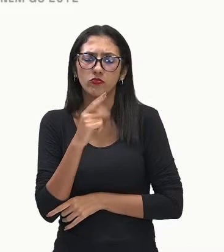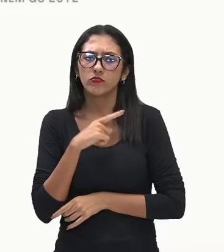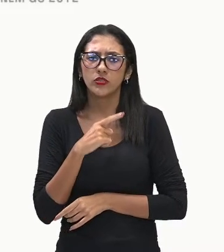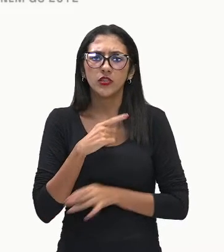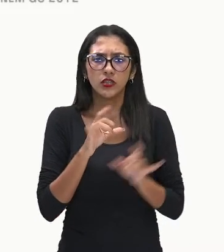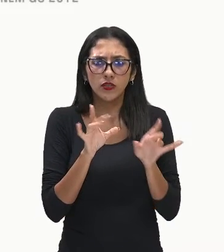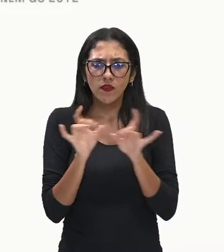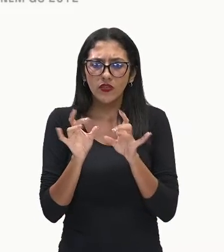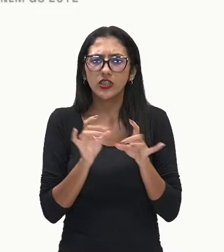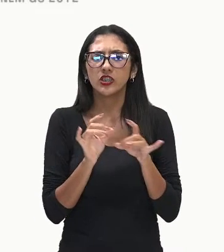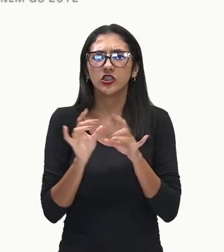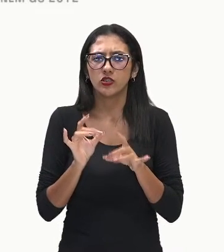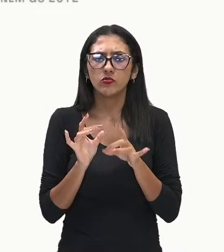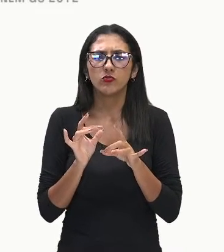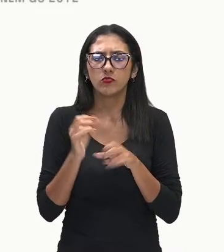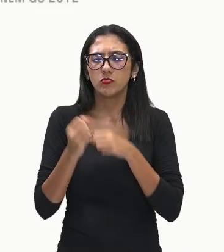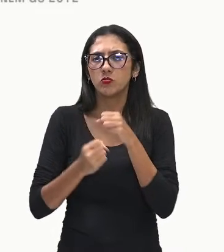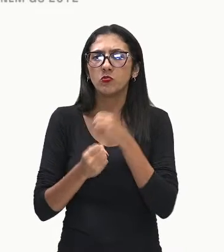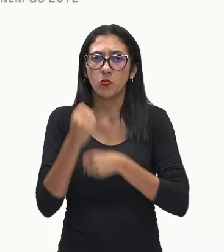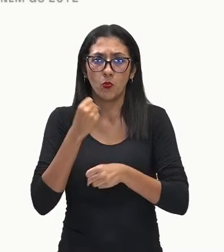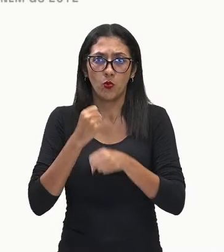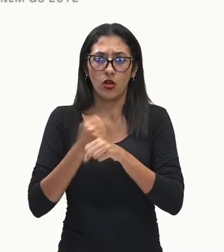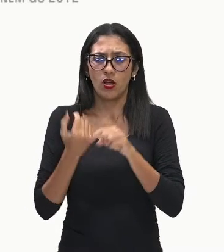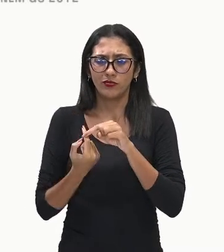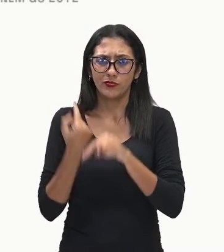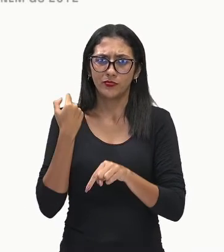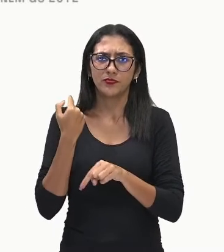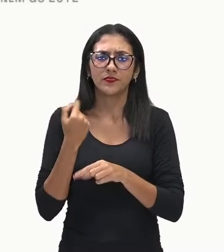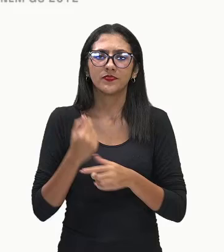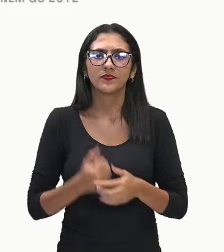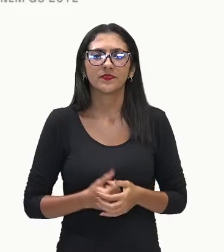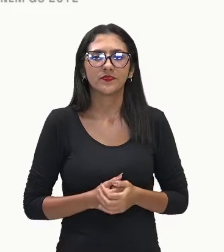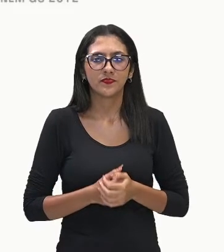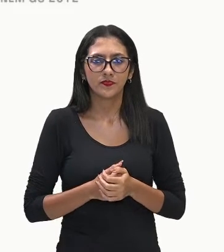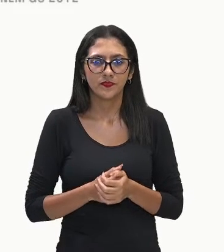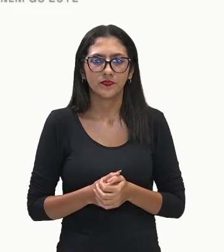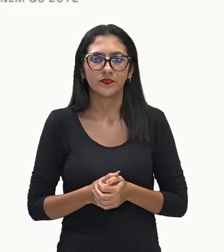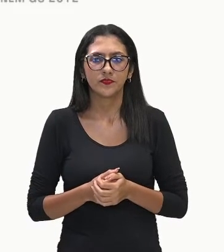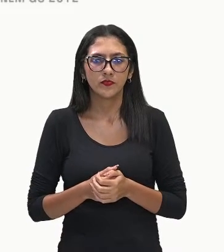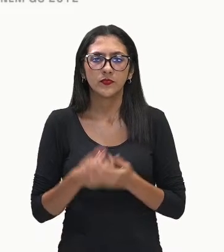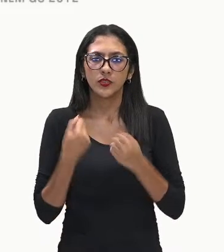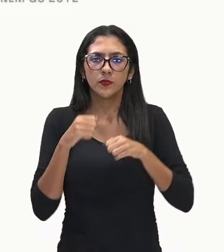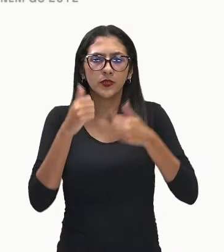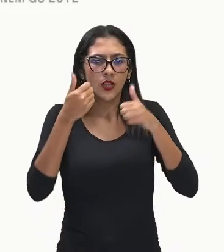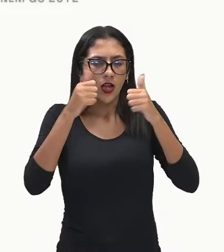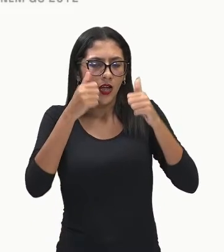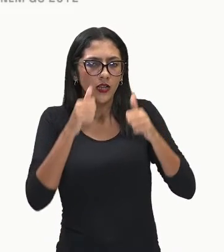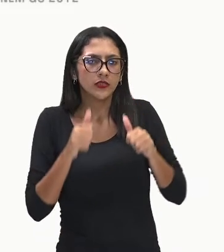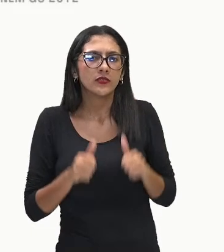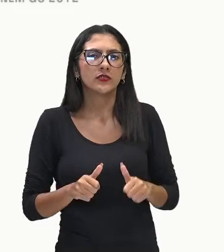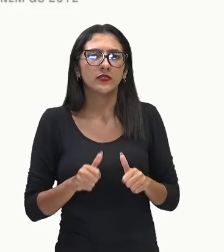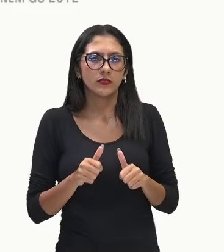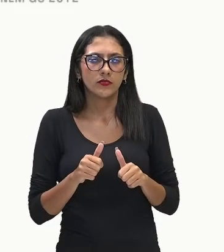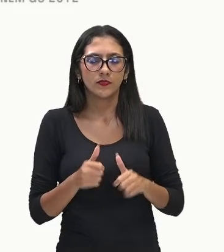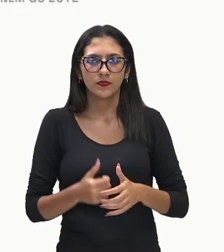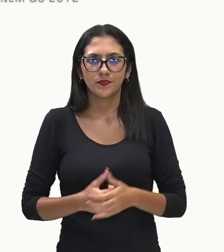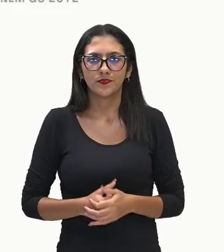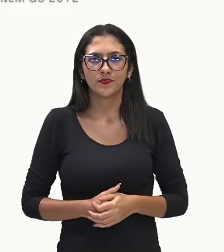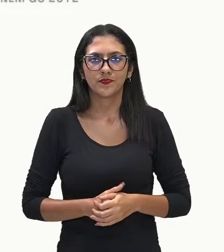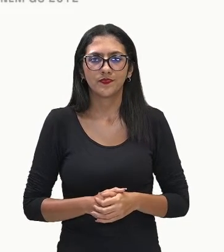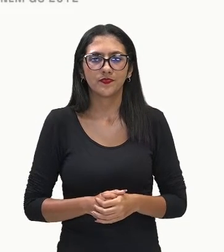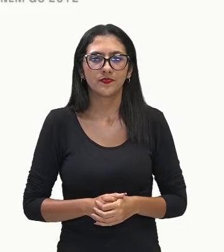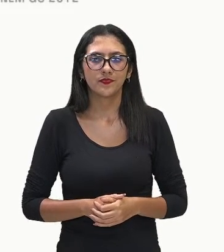2011, né? Questão com interpretação de gráficos do Enem de 2012. Então, olha só. Então, nós temos aqui, né,